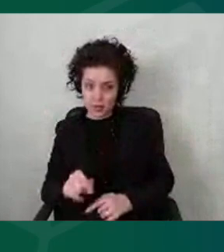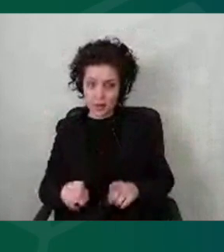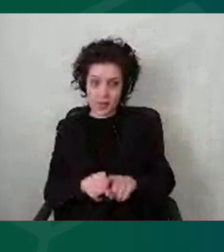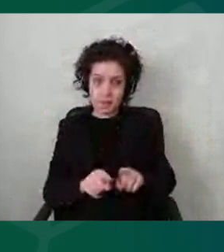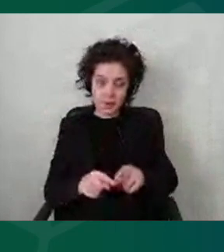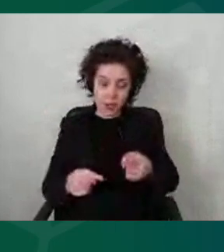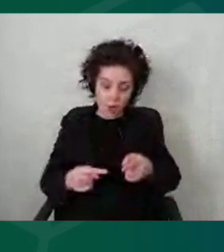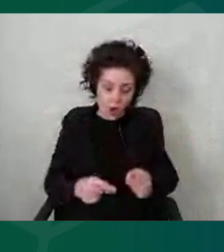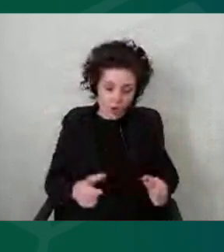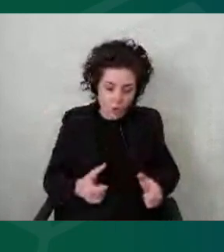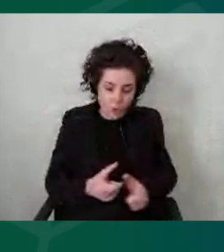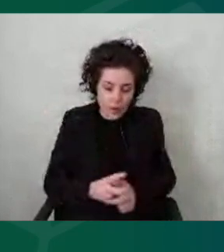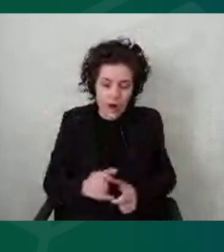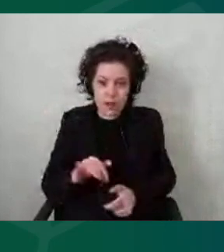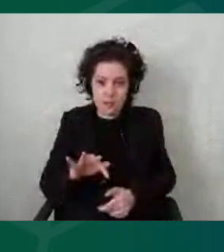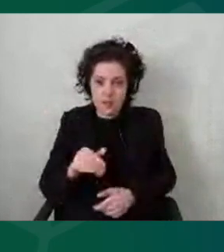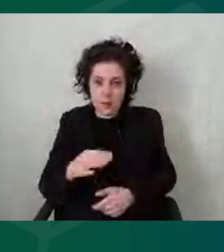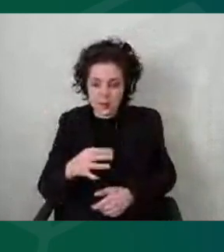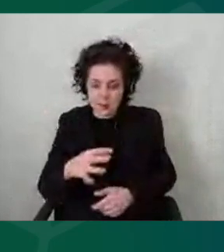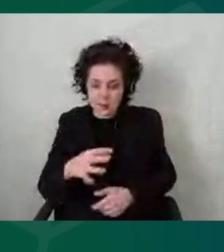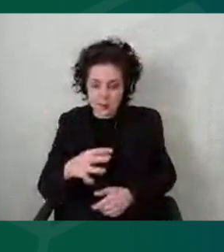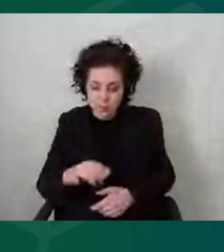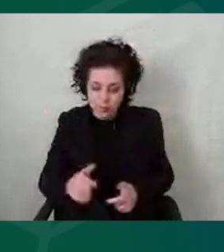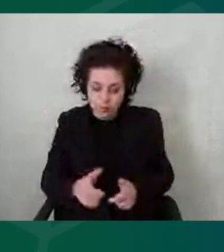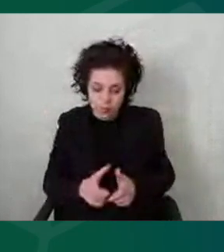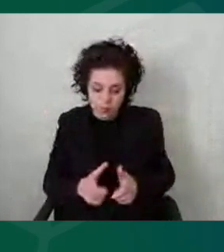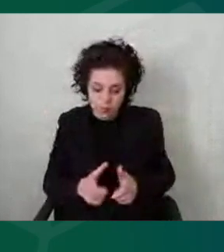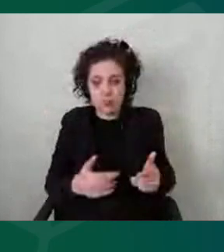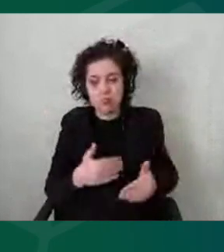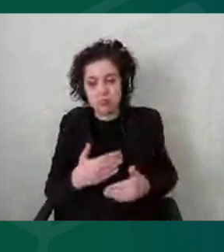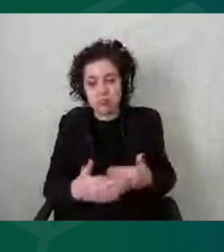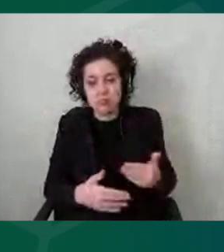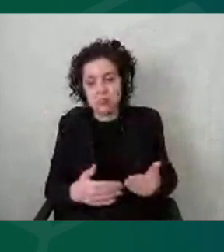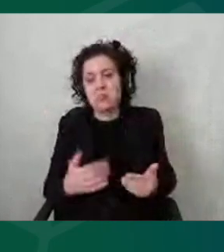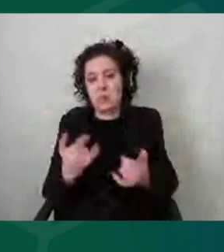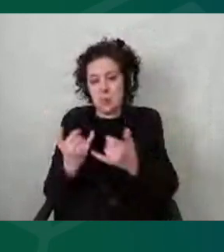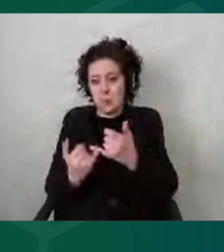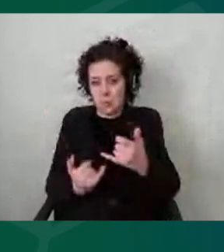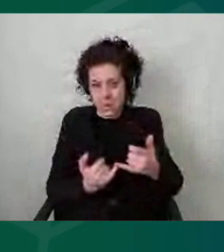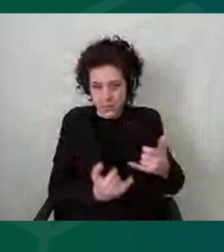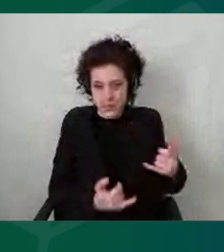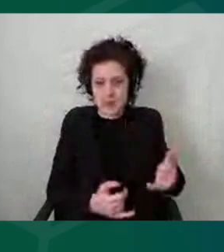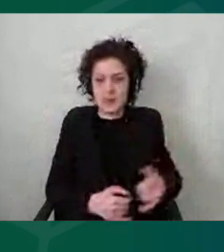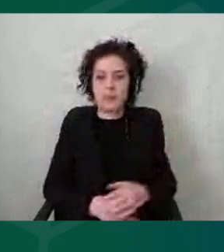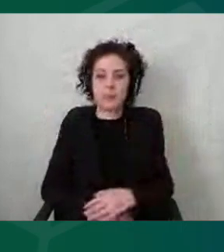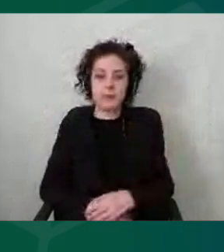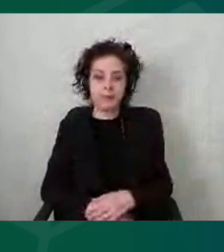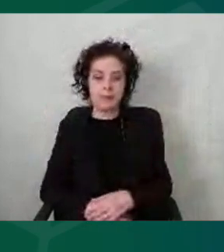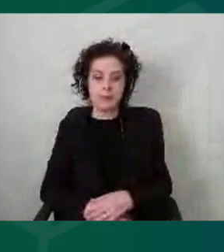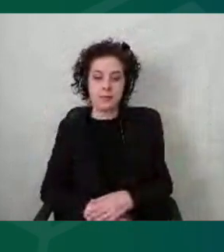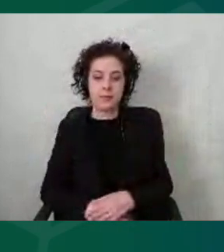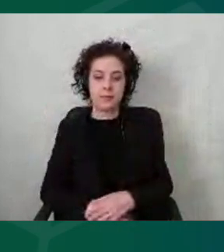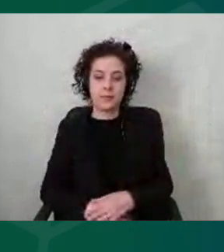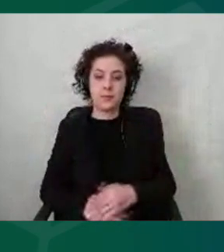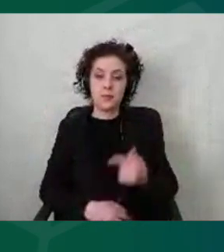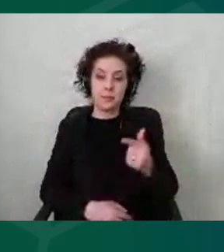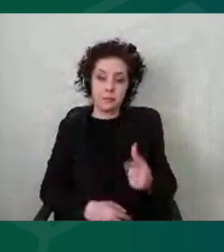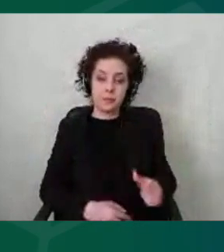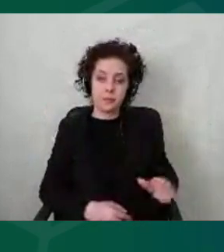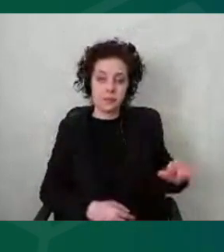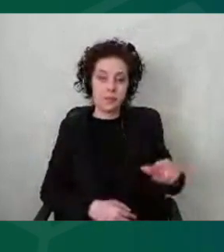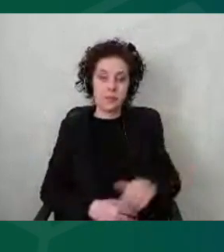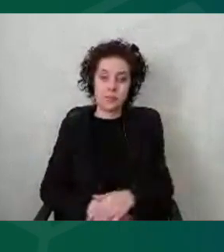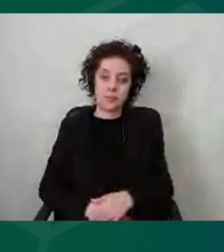estão aumentadas e seguem mais ou menos esse mesmo padrão. Ou seja, próximo, quando nós estamos